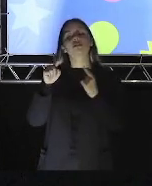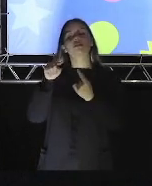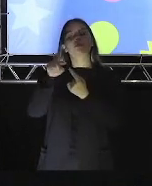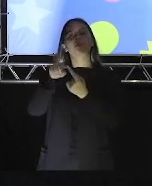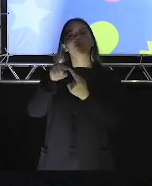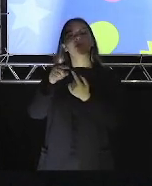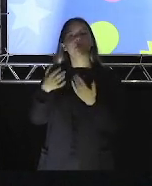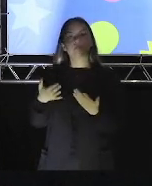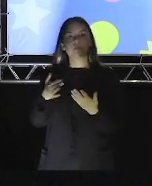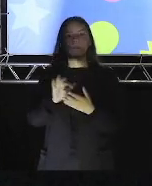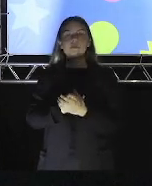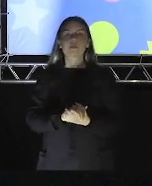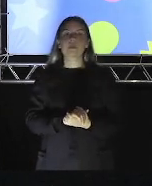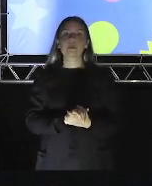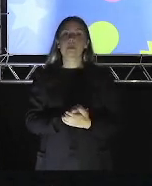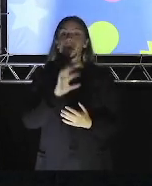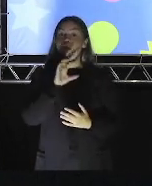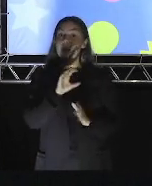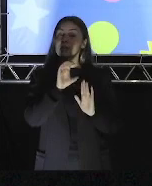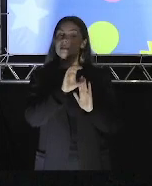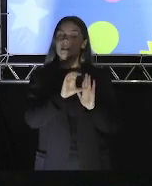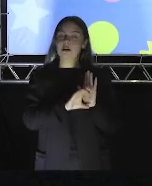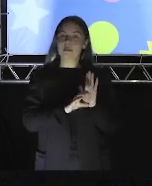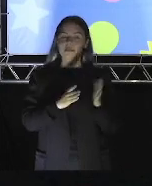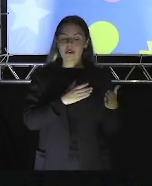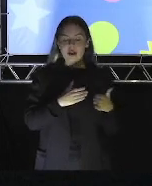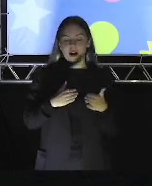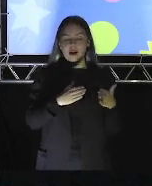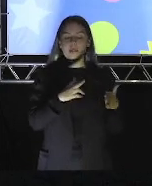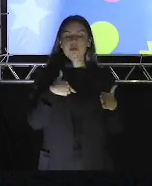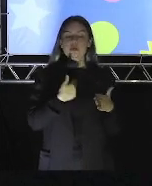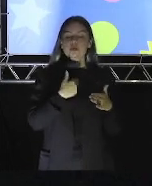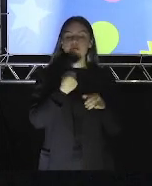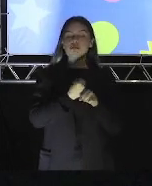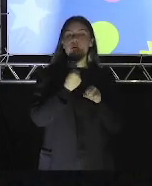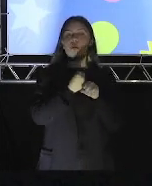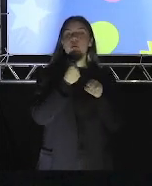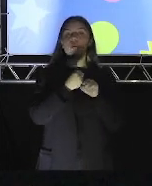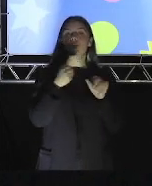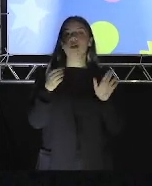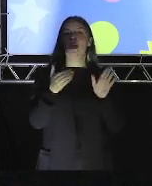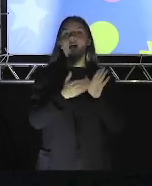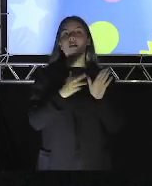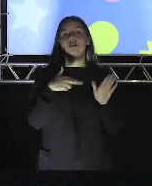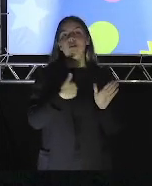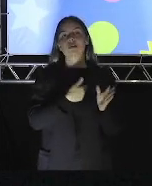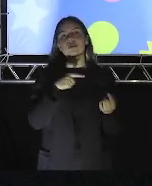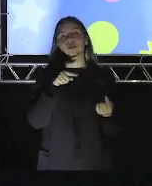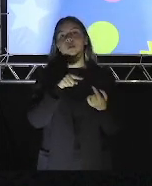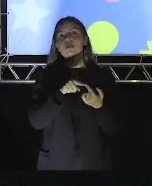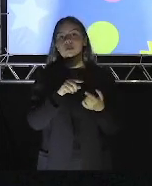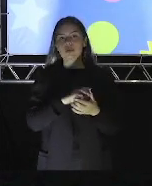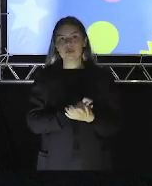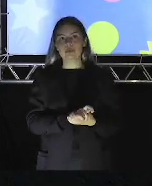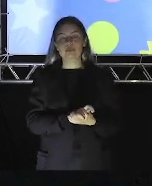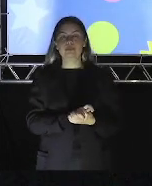ambição. E esse caminho é o que a gente trilha para conseguir atingir ali os nossos objetivos.